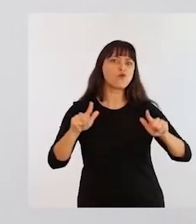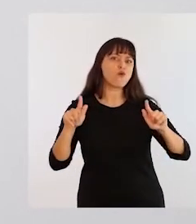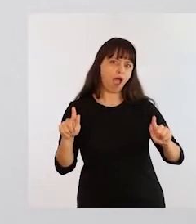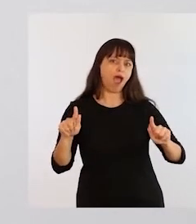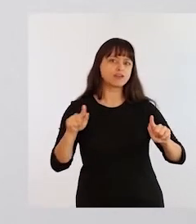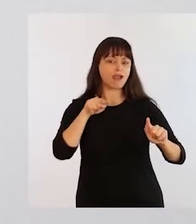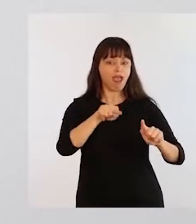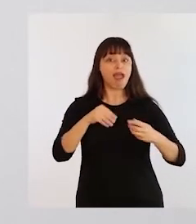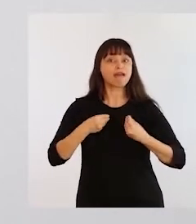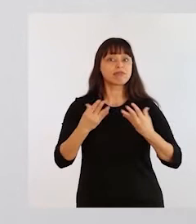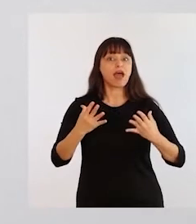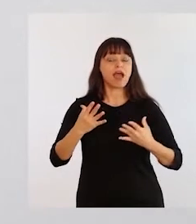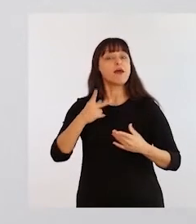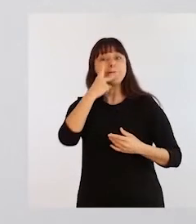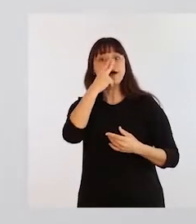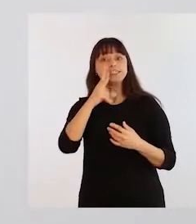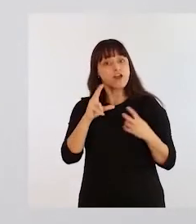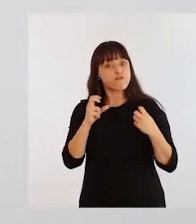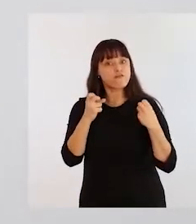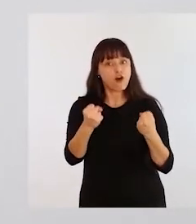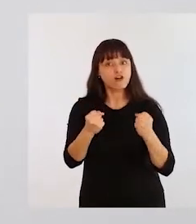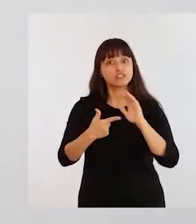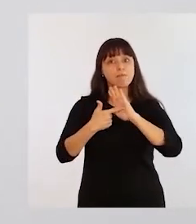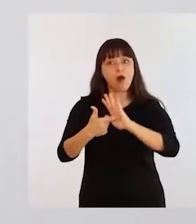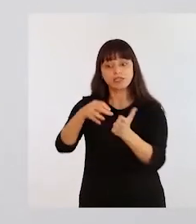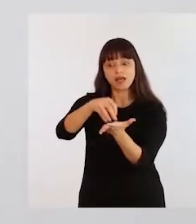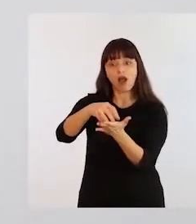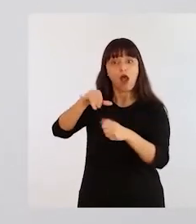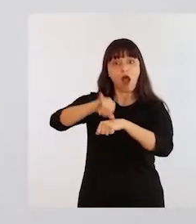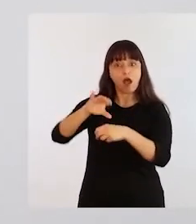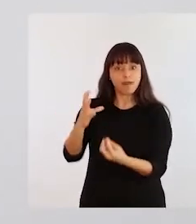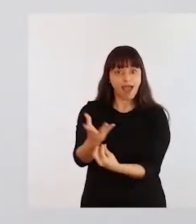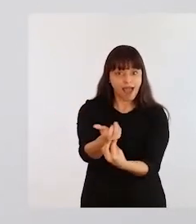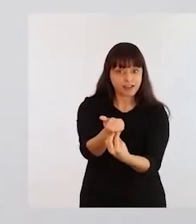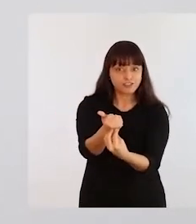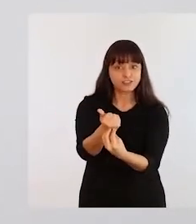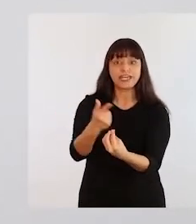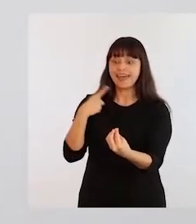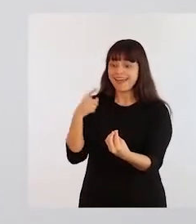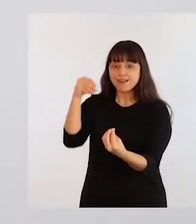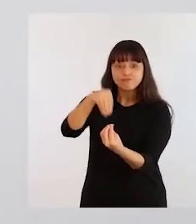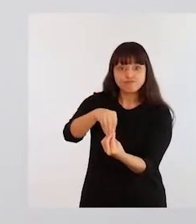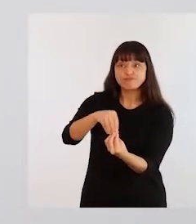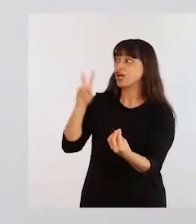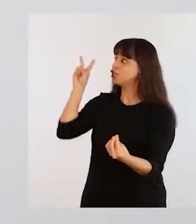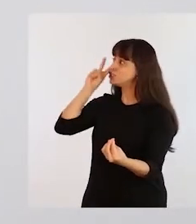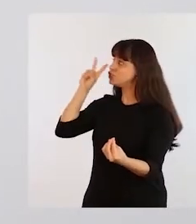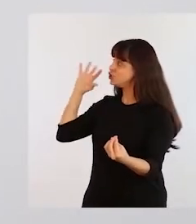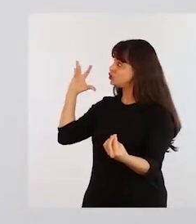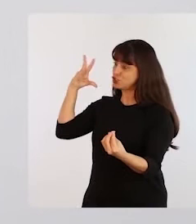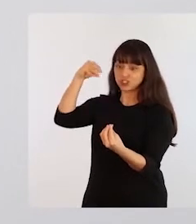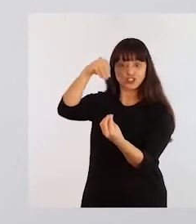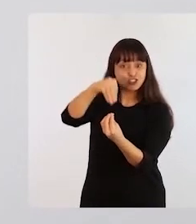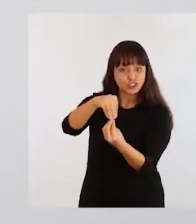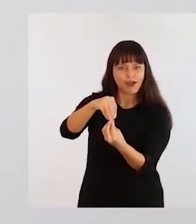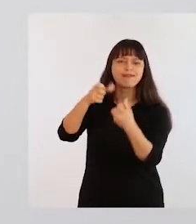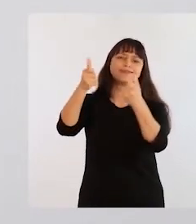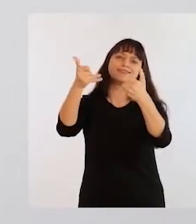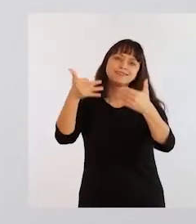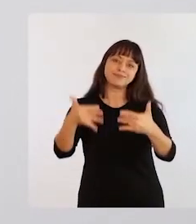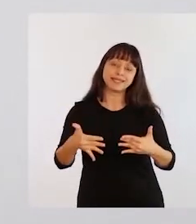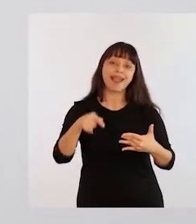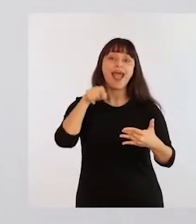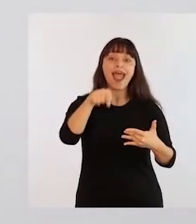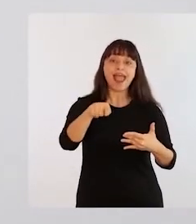alguns objetos com histórias. Esses enunciados pontuam a exposição, sugerem o tom no qual podem vibrar as obras